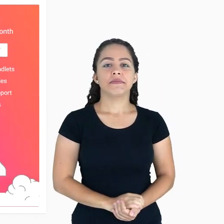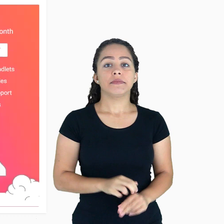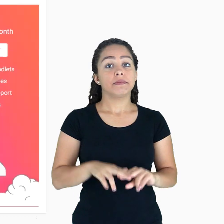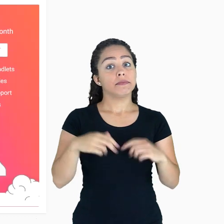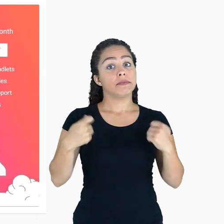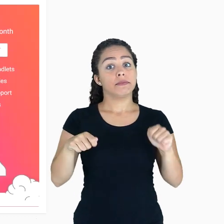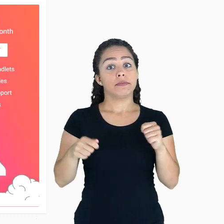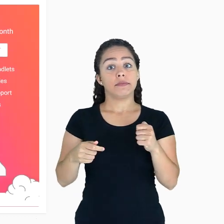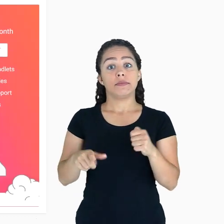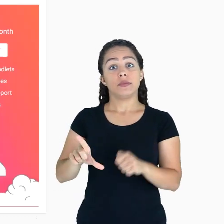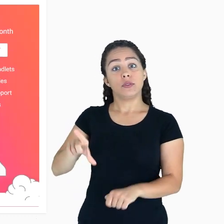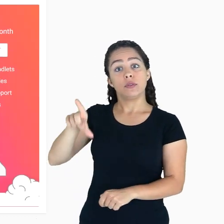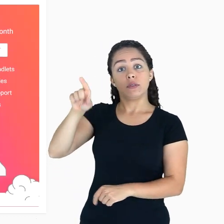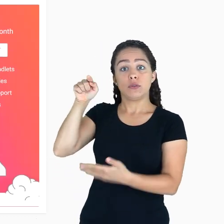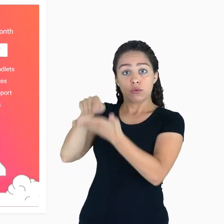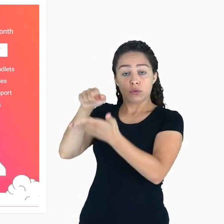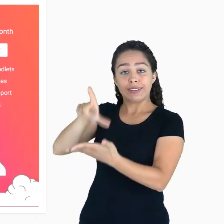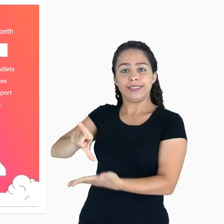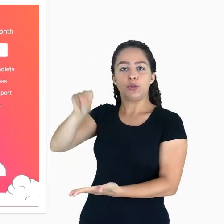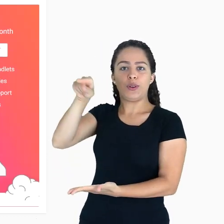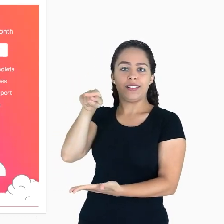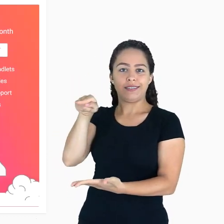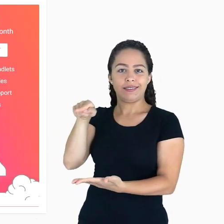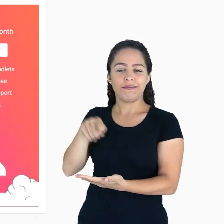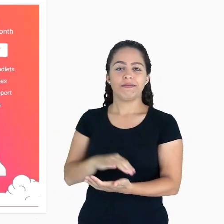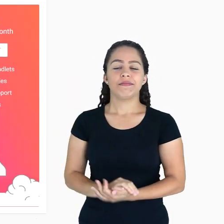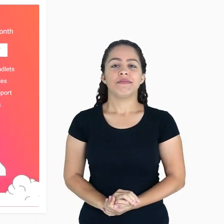clicar ali em Select.